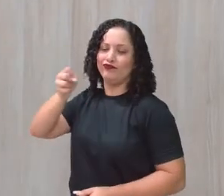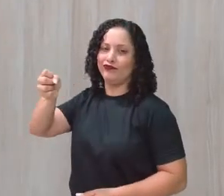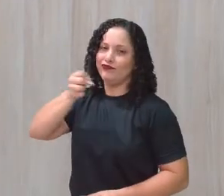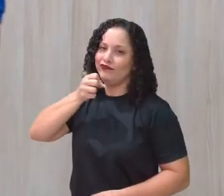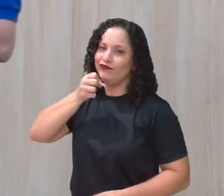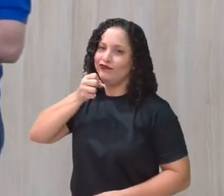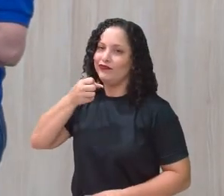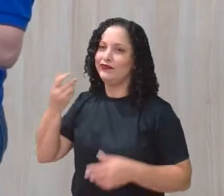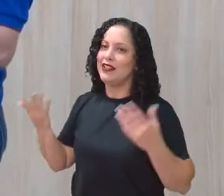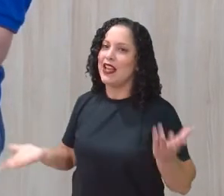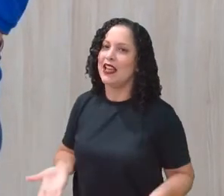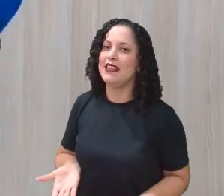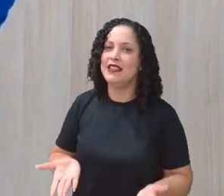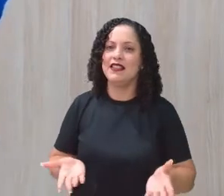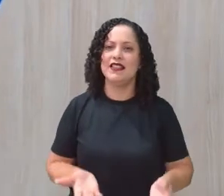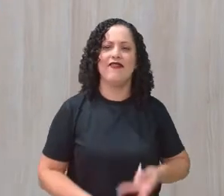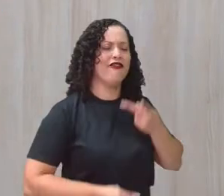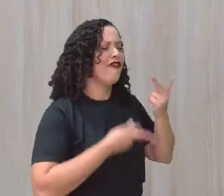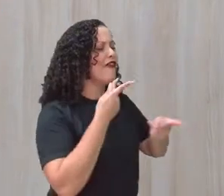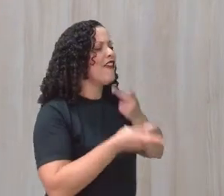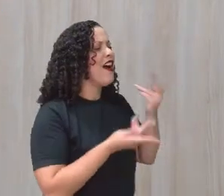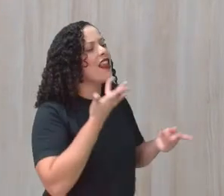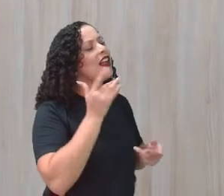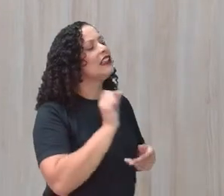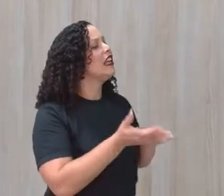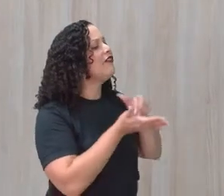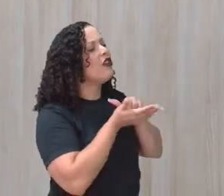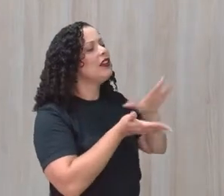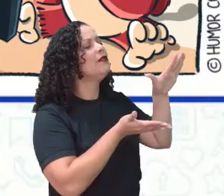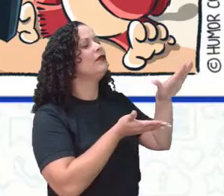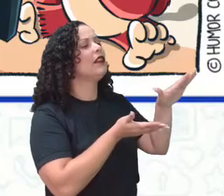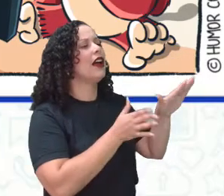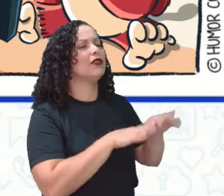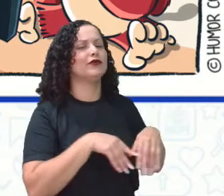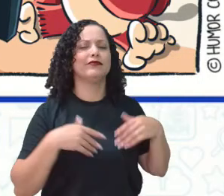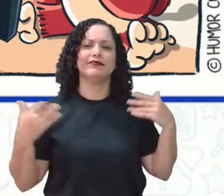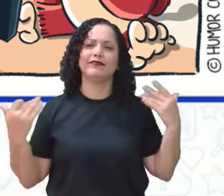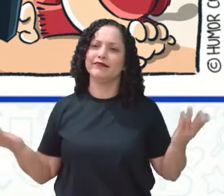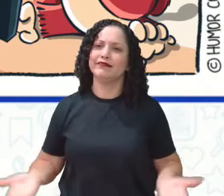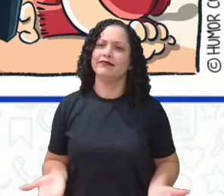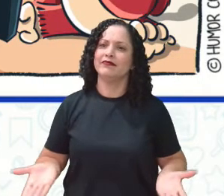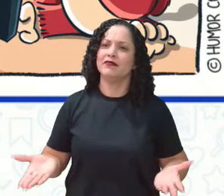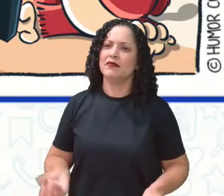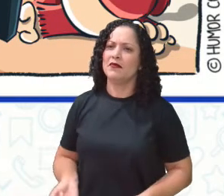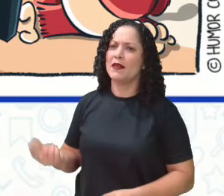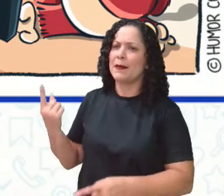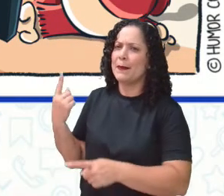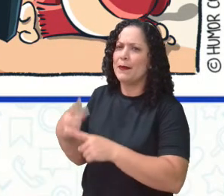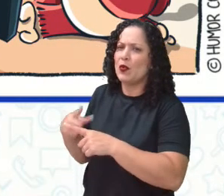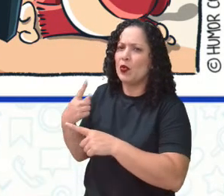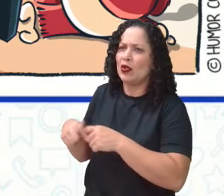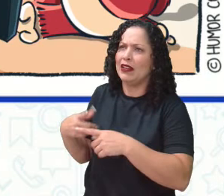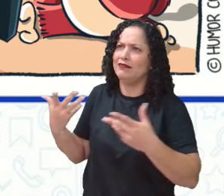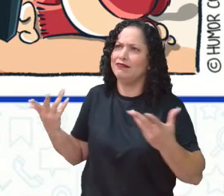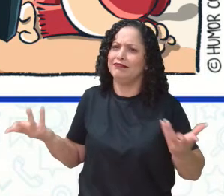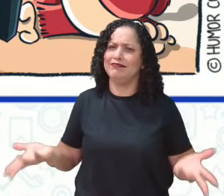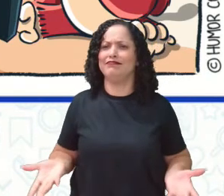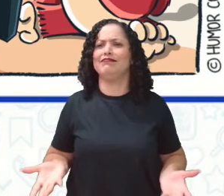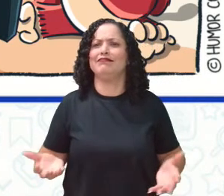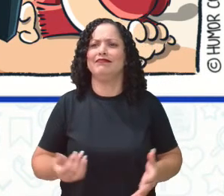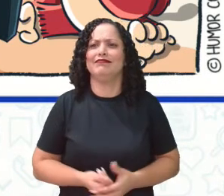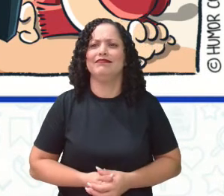assim, ó. Quem foi eliminado? Ah, meu. Por quê? Tipo assim,